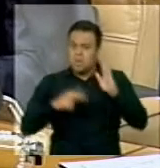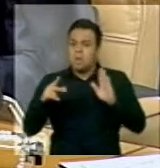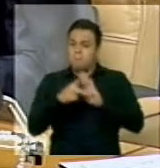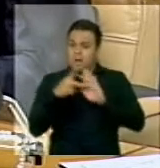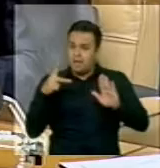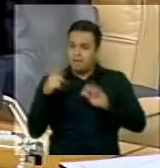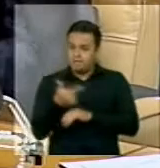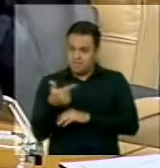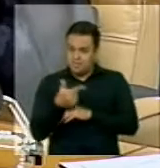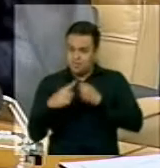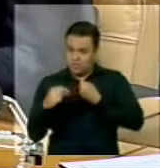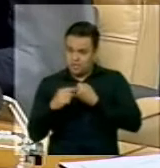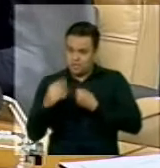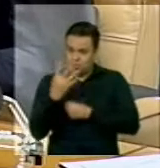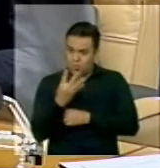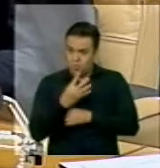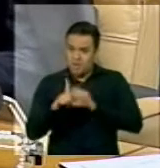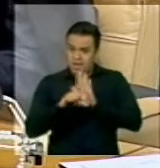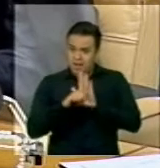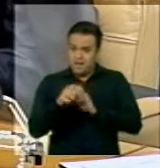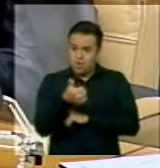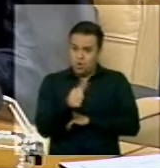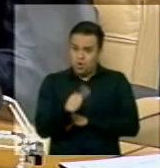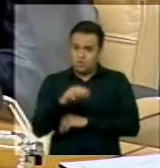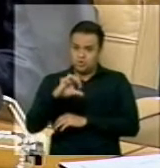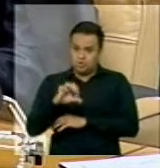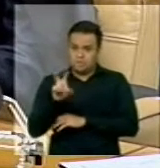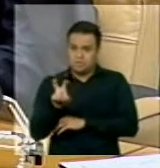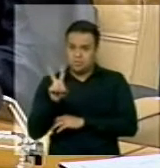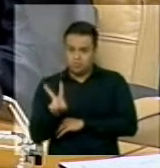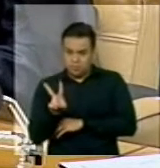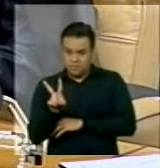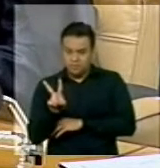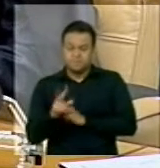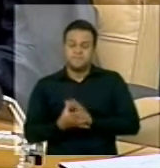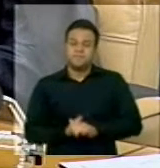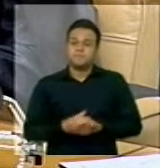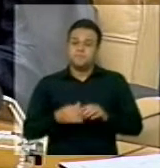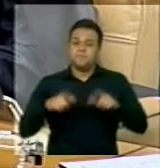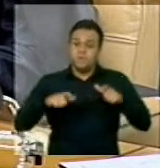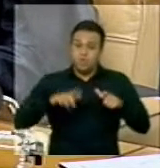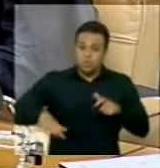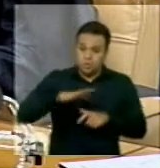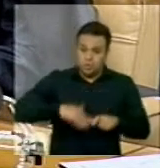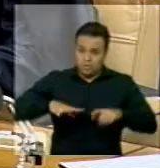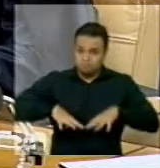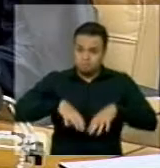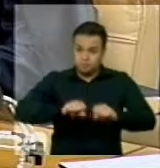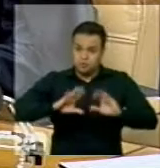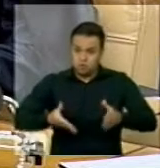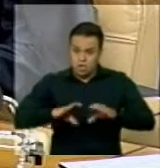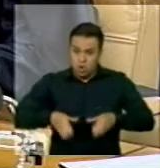artigo 4 da Lei, artigo 4º da Lei 11.952, às terras tradicionalmente ocupadas por